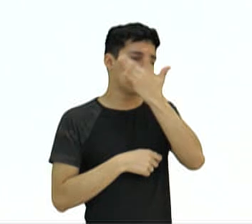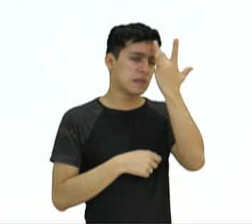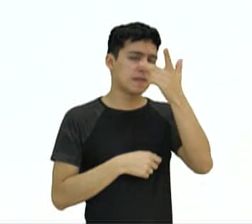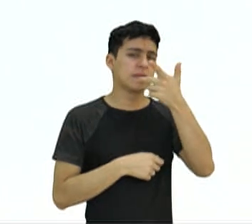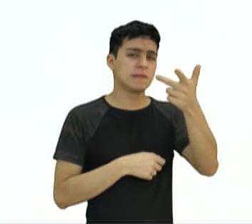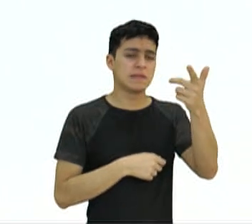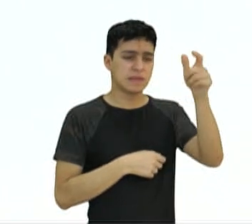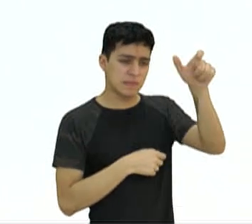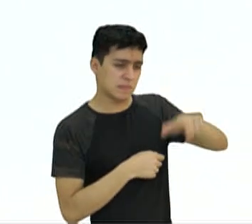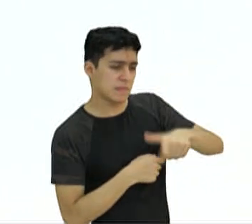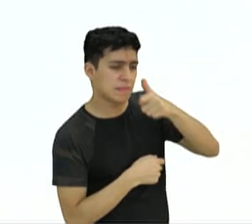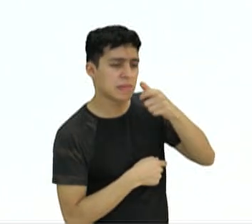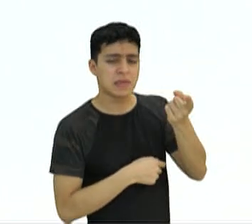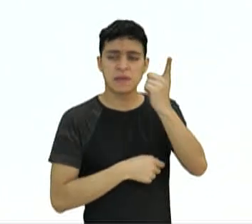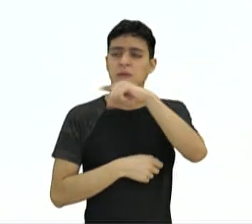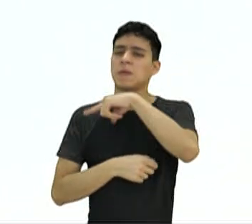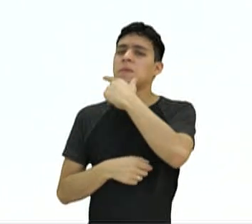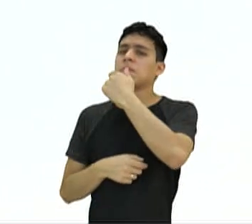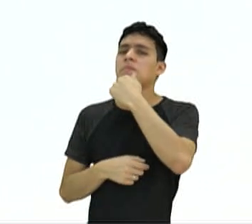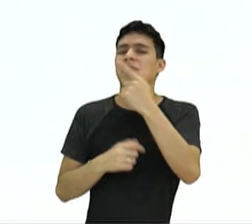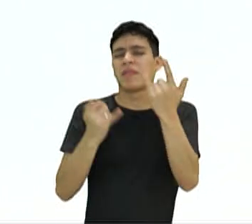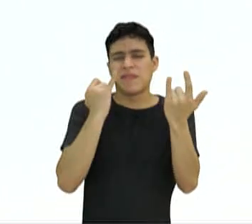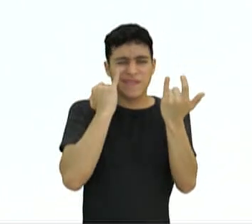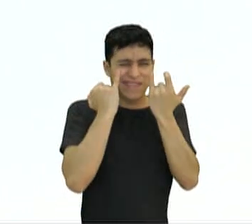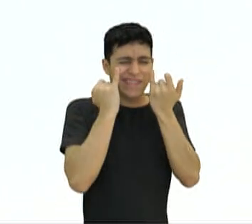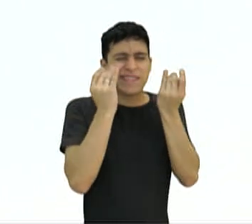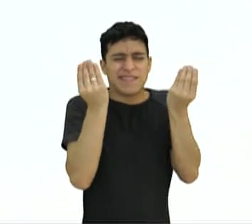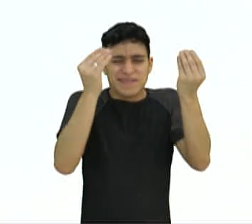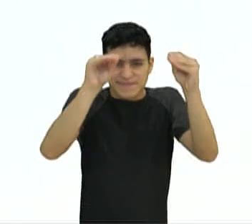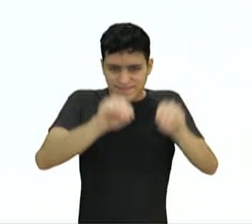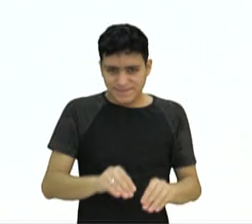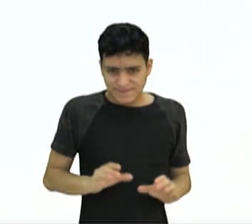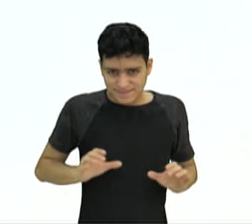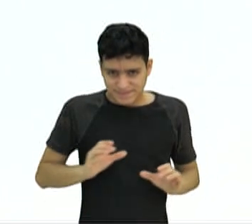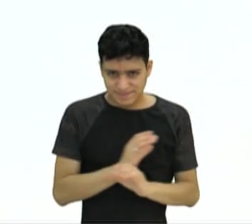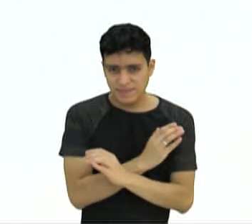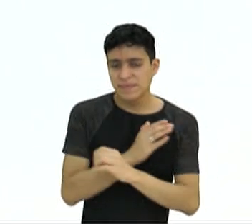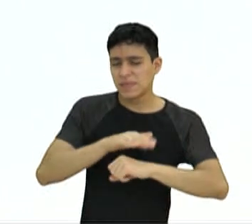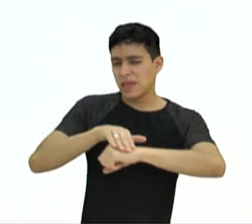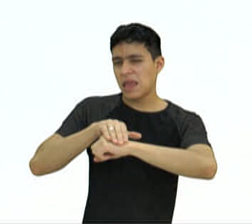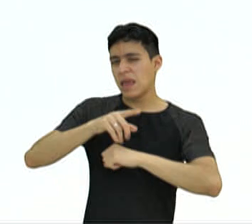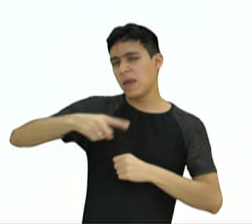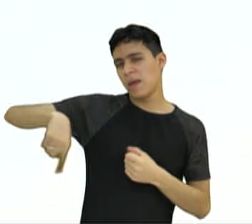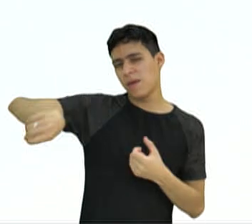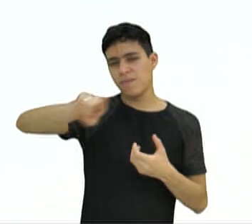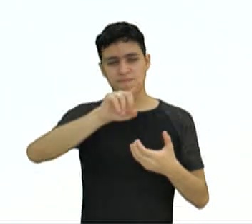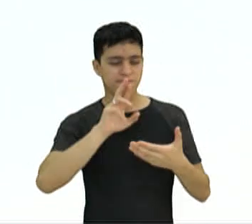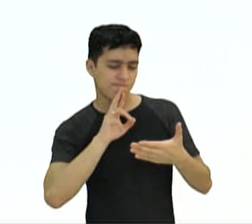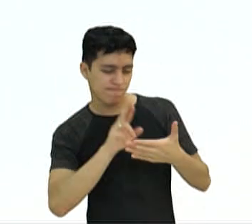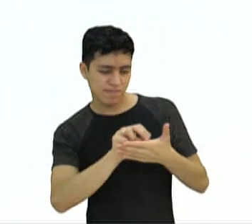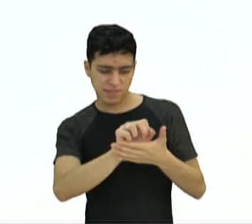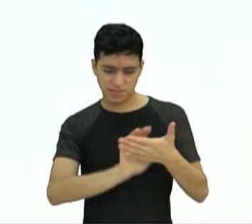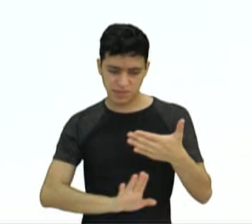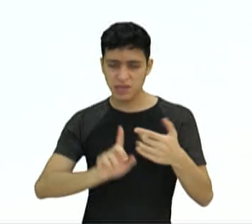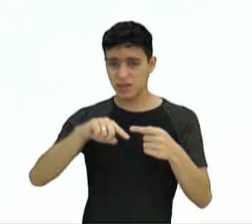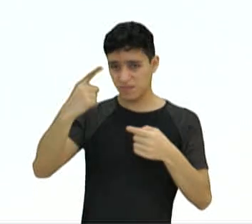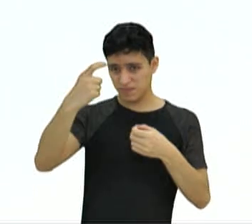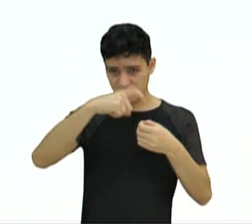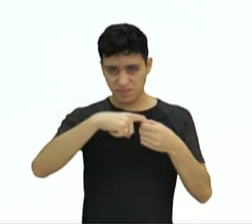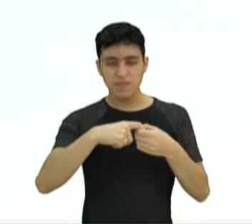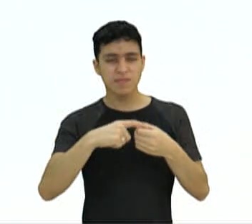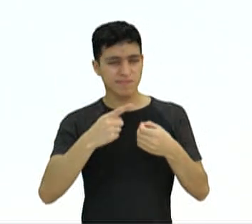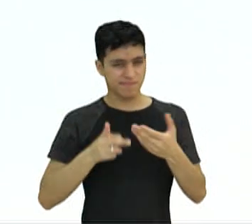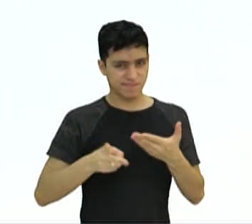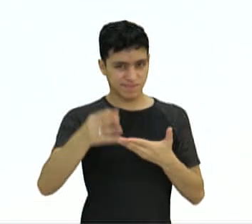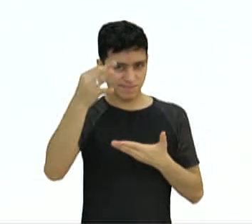Steve, né? Com informações sobre a conversa que eles tiveram, tá bom? Vou dar um tempinho para que vocês possam fazer a atividade, já volto para a gente